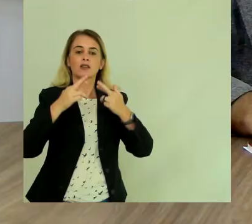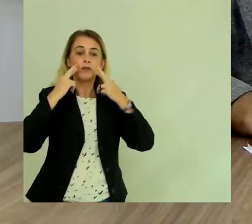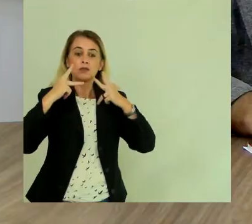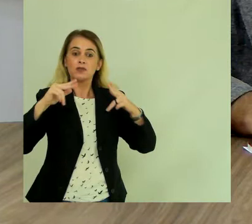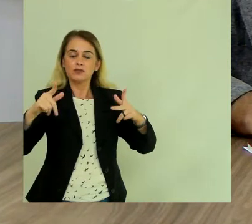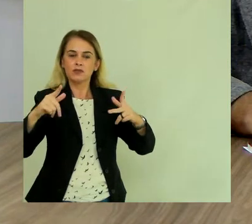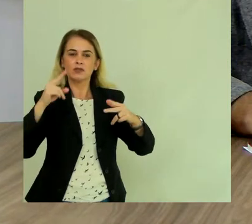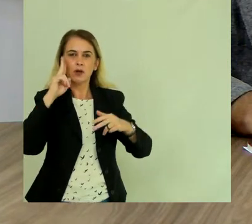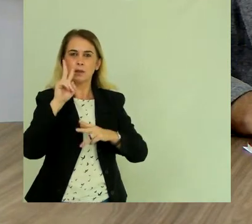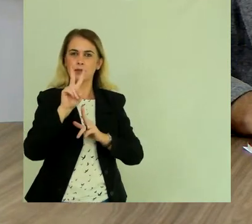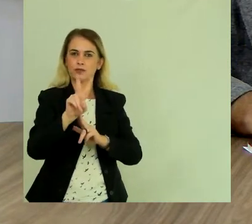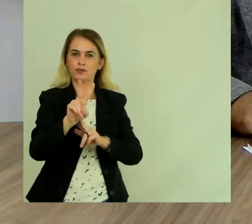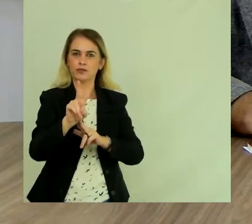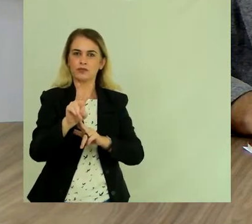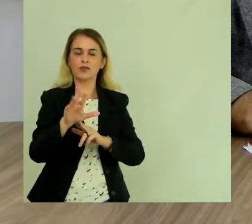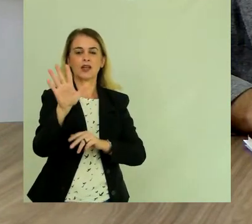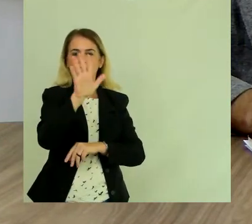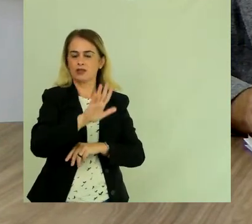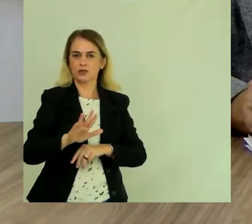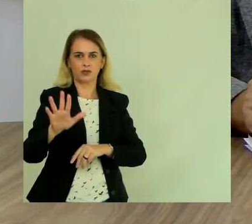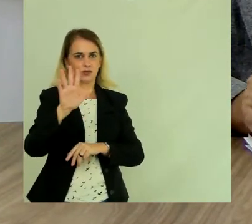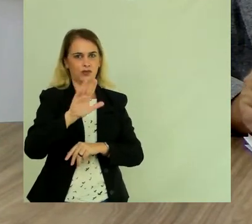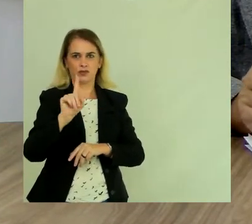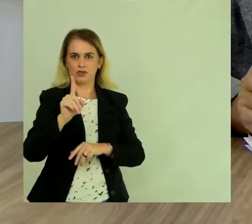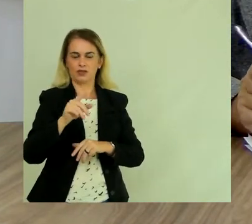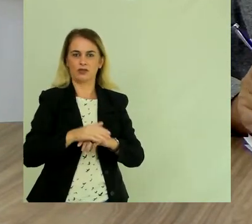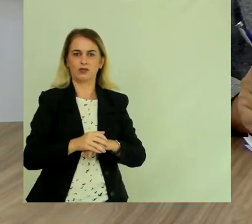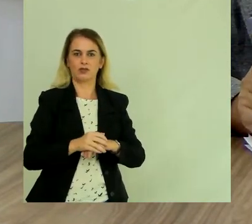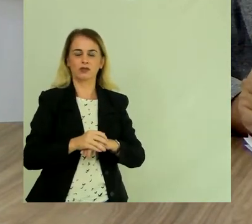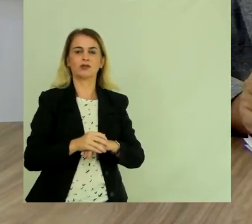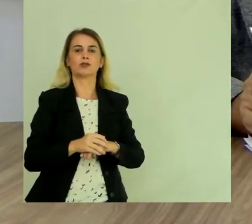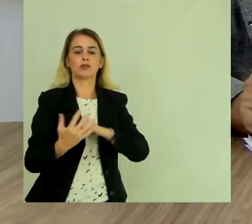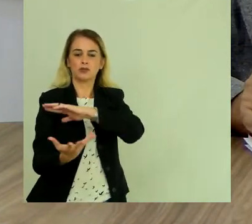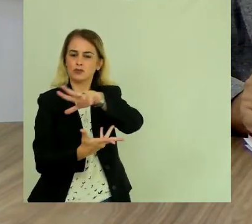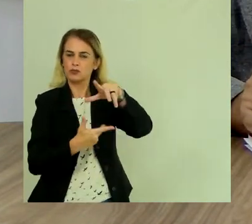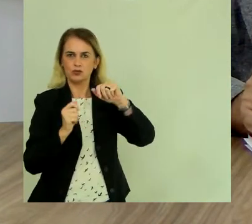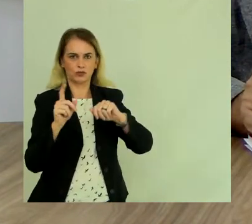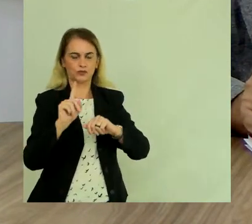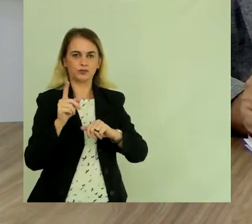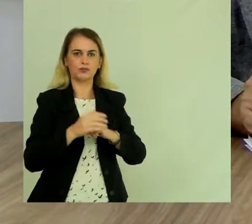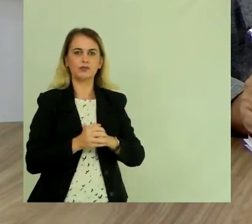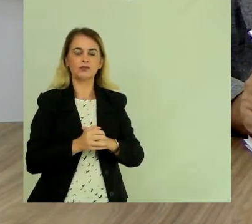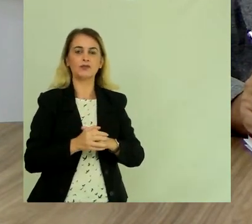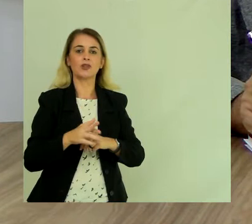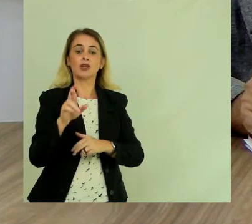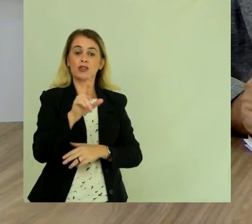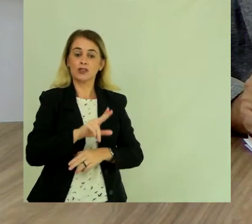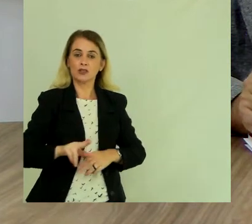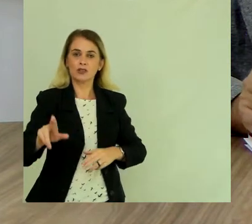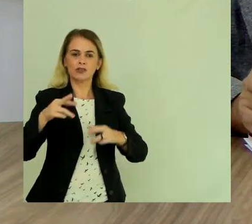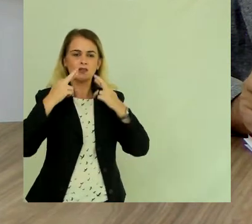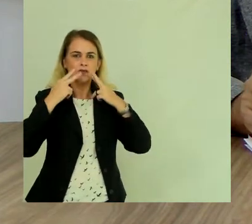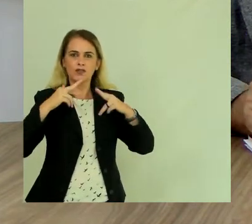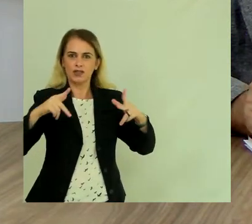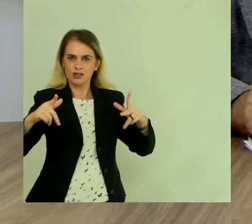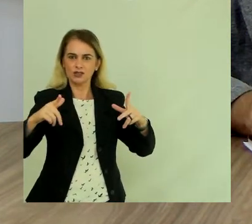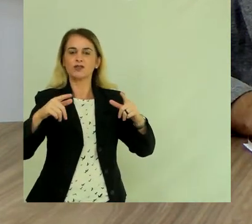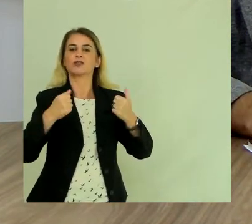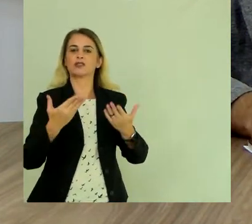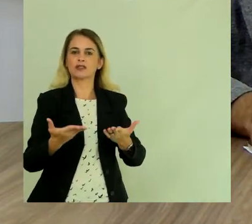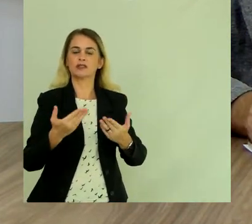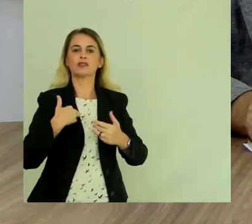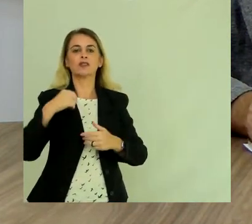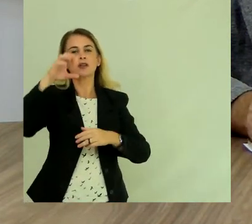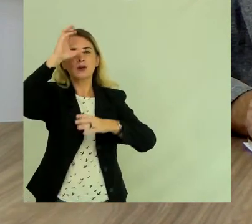e ela não é universal, né? Nós sabemos. E no Brasil, com o regionalismo, com as variações linguísticas,